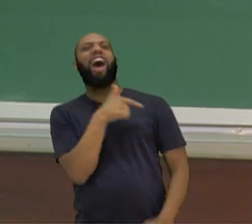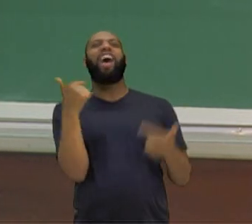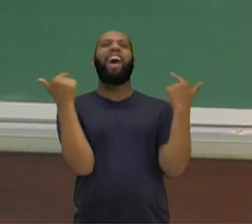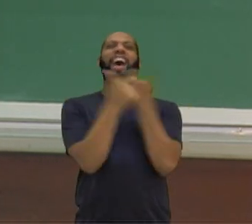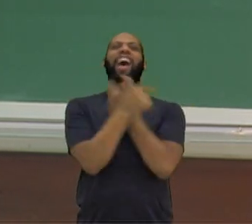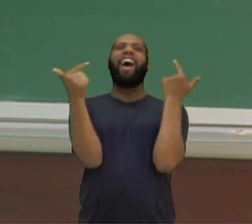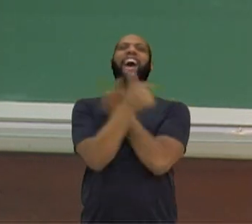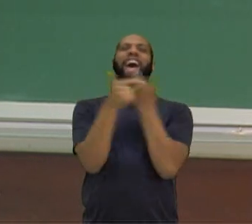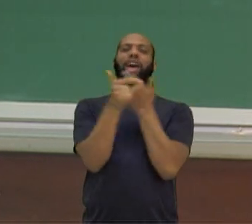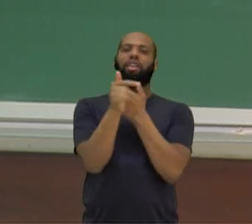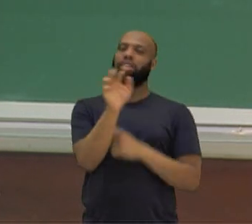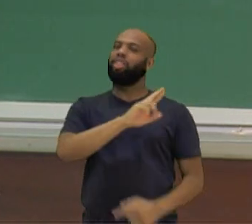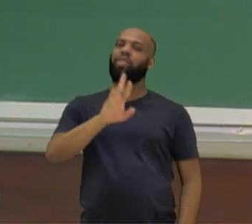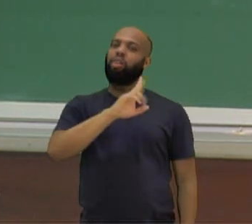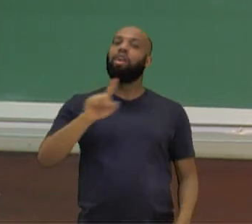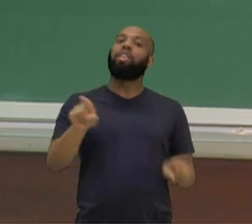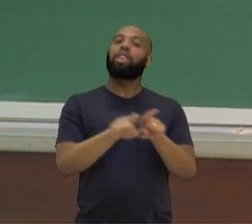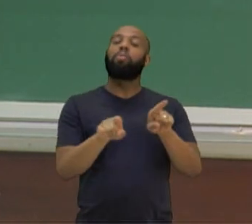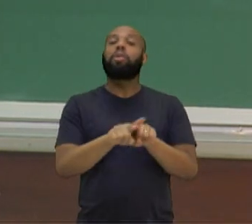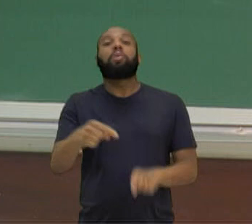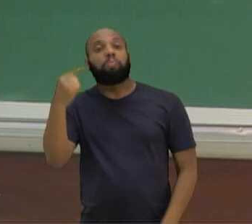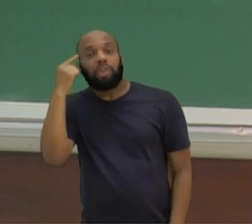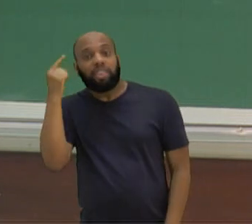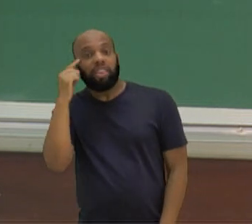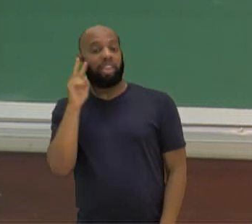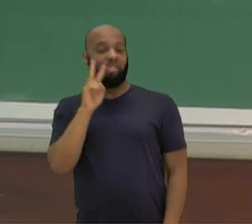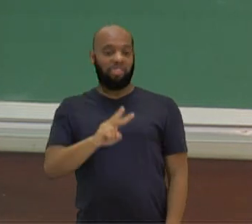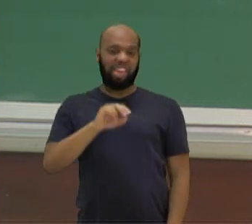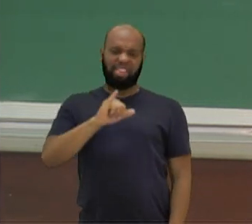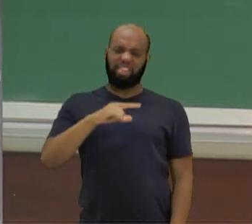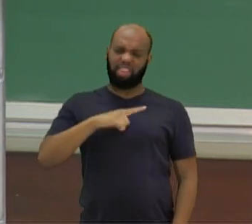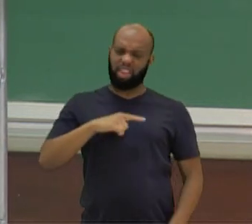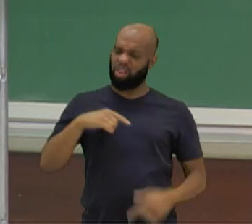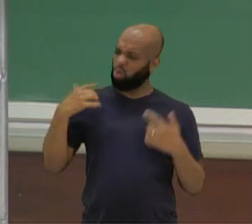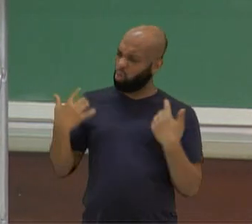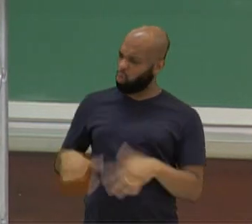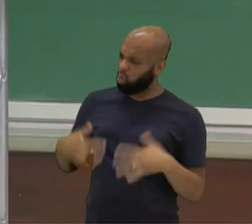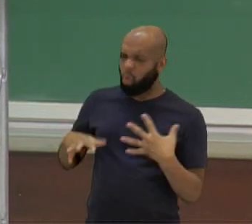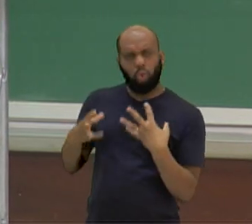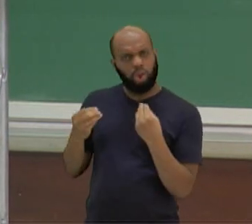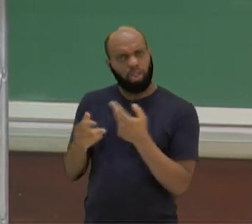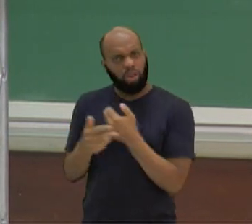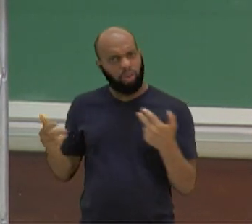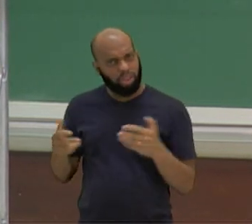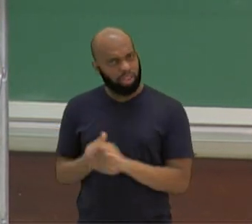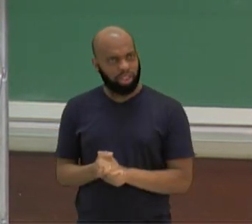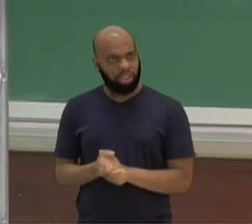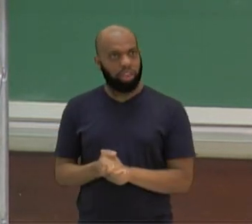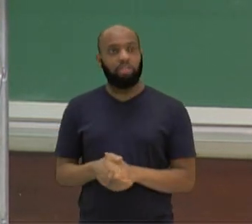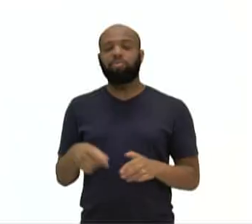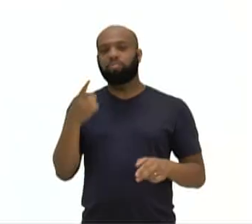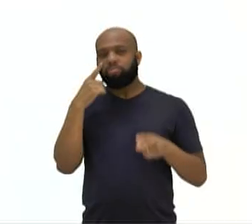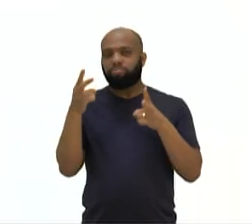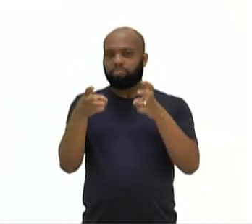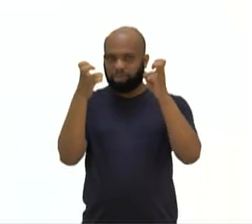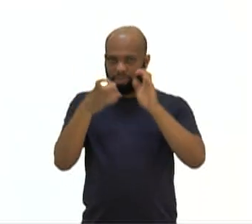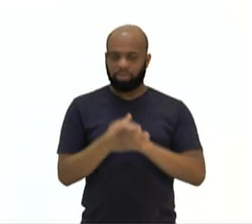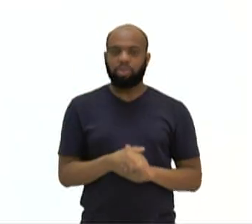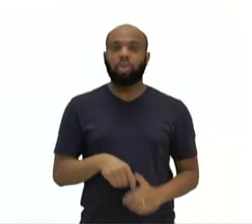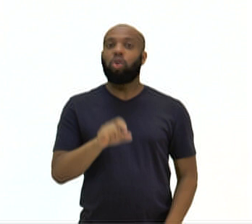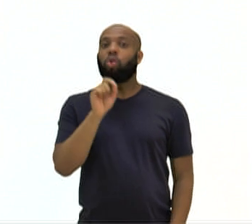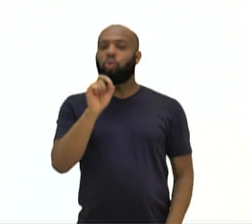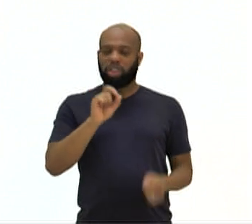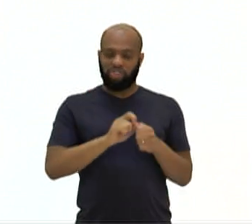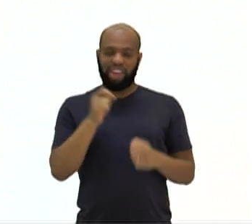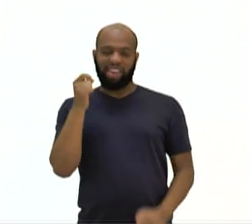uma questão também para a gente pensar, ver se tem um exagero, não é mesmo? Observe, então, o que